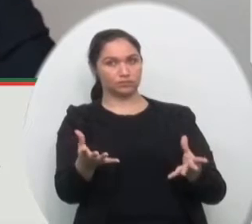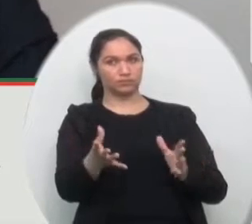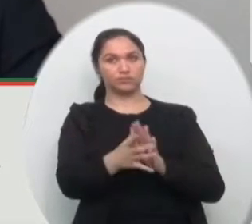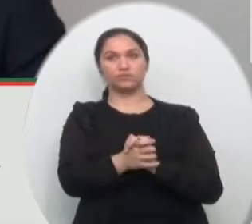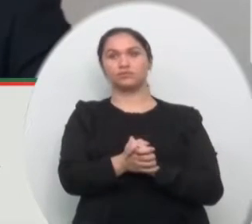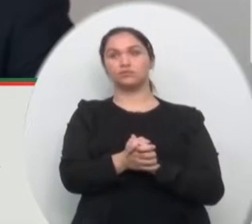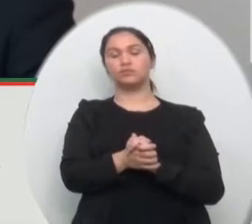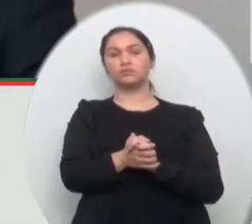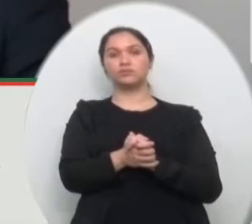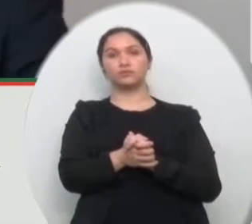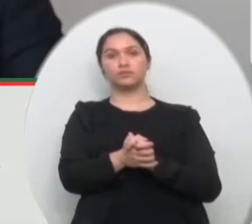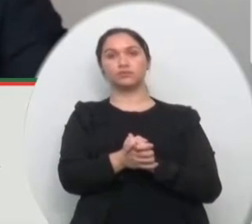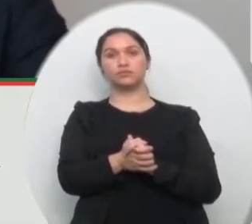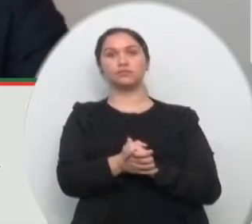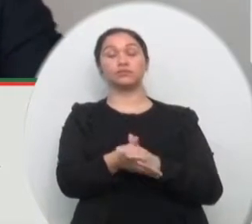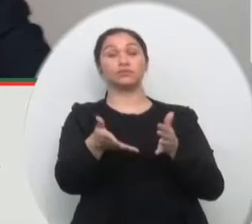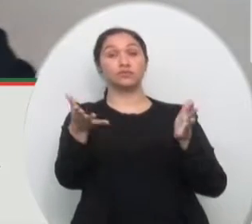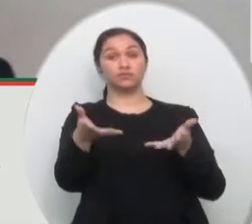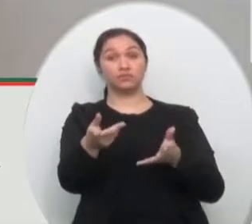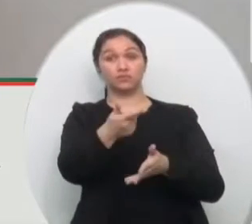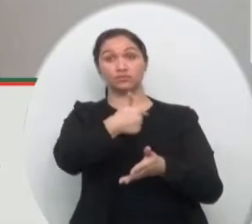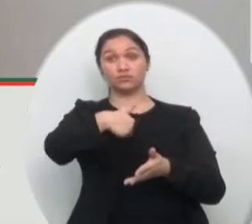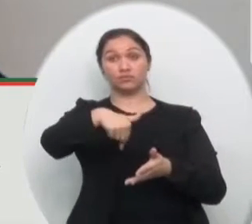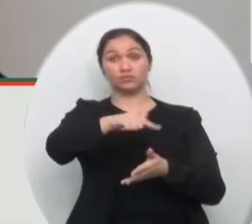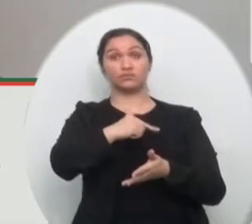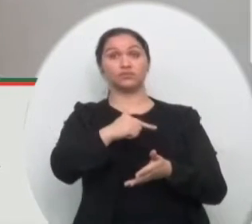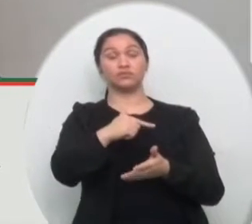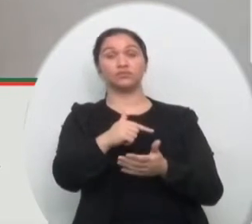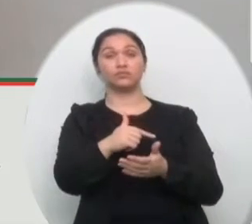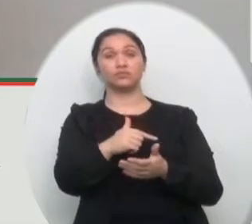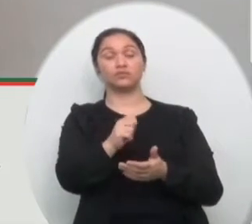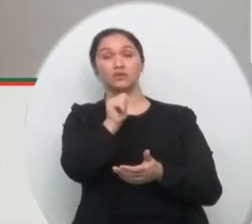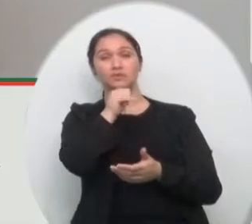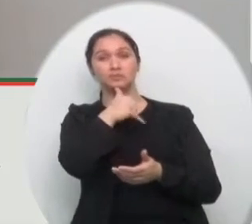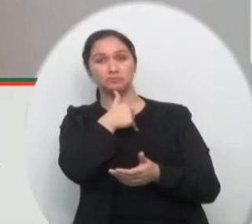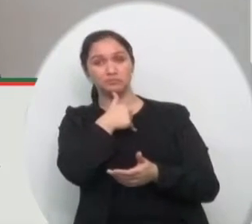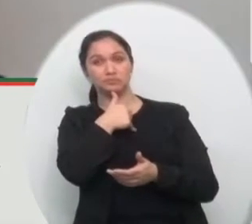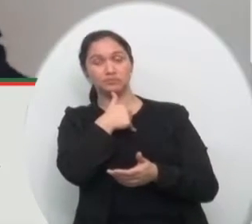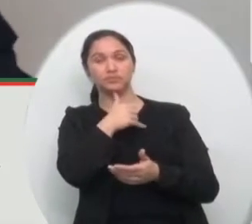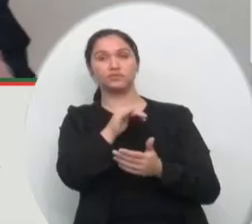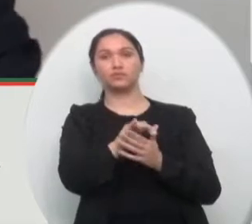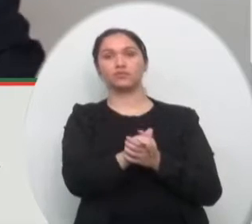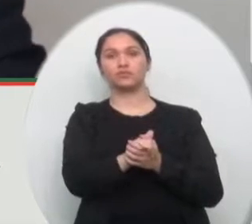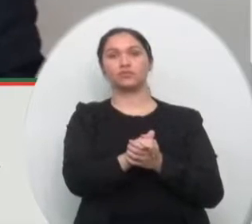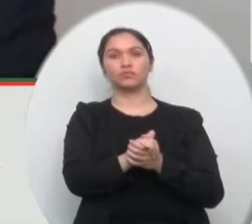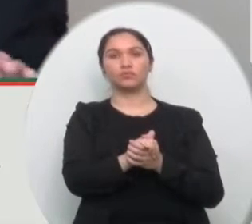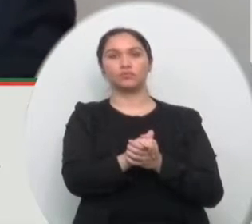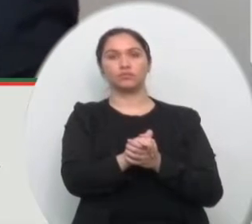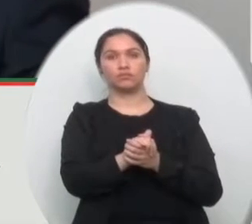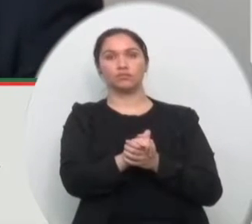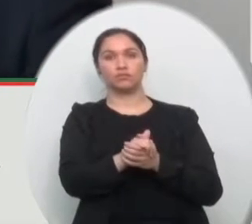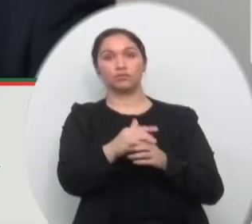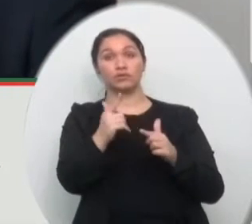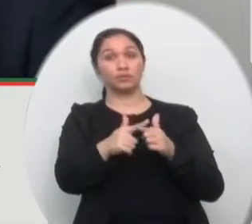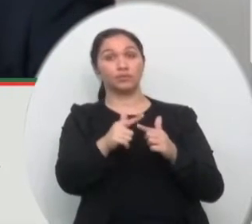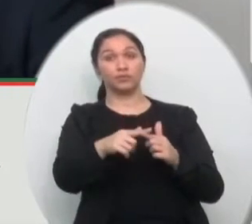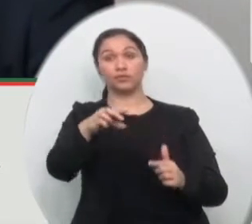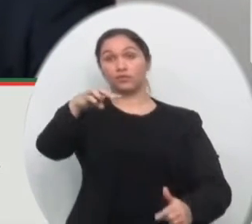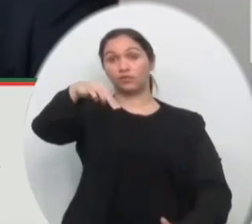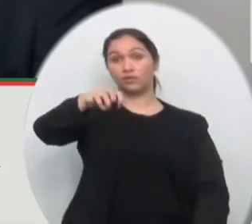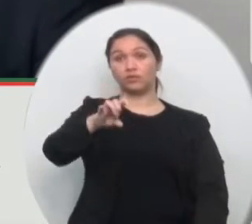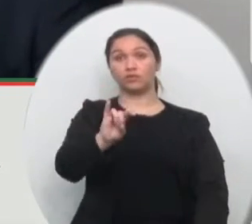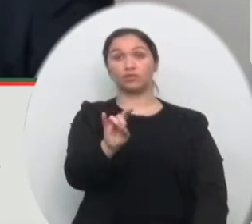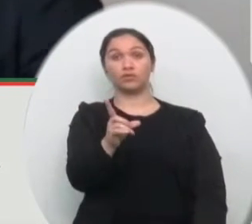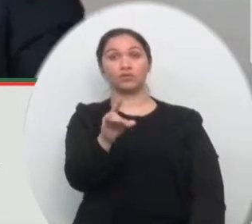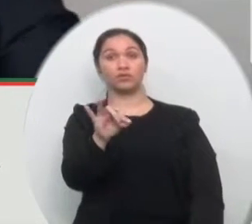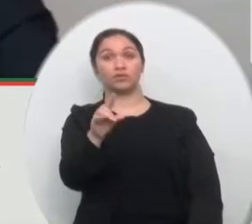Trazer coisas para complicar mais a nossa região. Ficamos tristes, sim. Está lá o caso, a medida compensatória também não sai, vereador